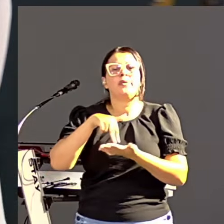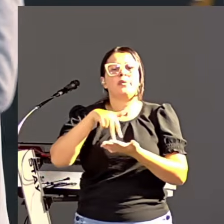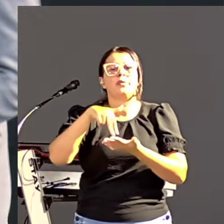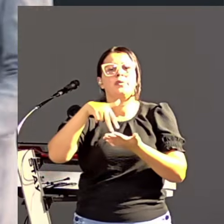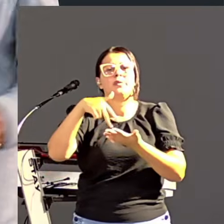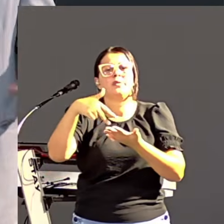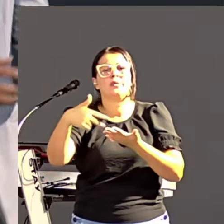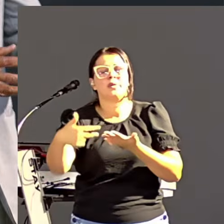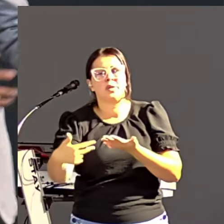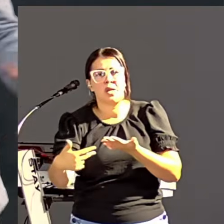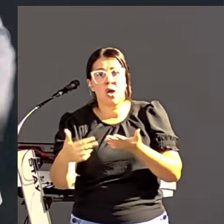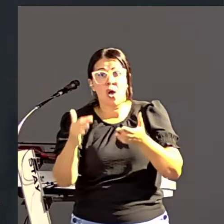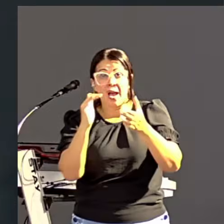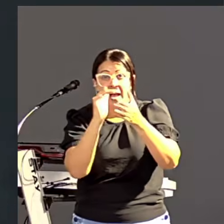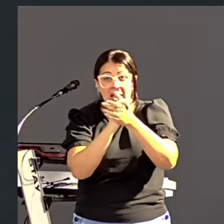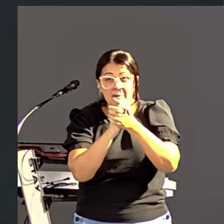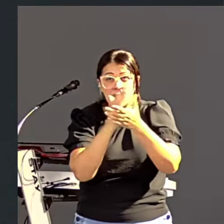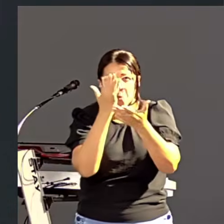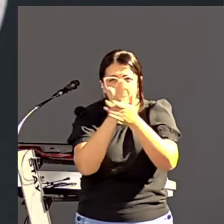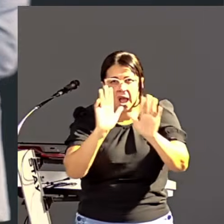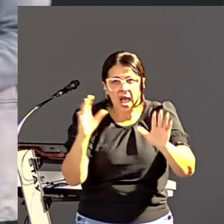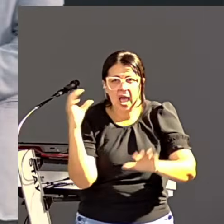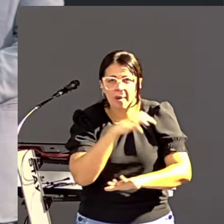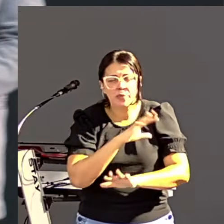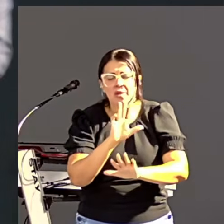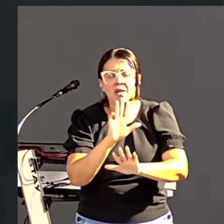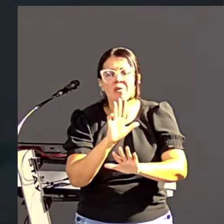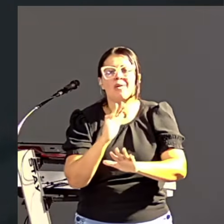Casamentos não acabam, eles vão acabando.